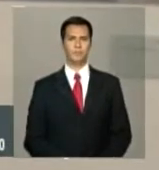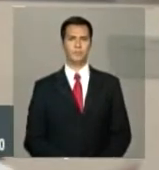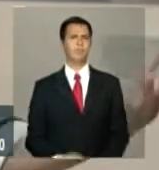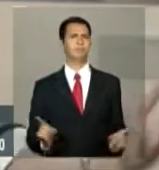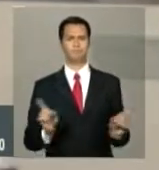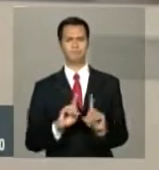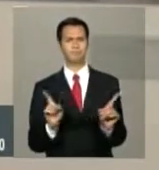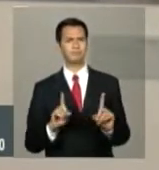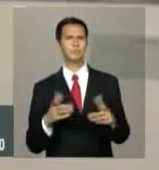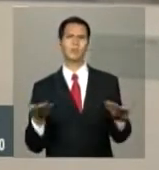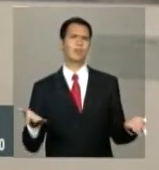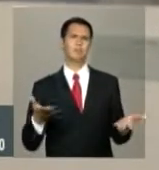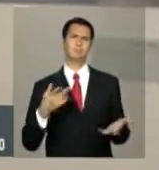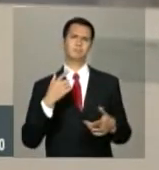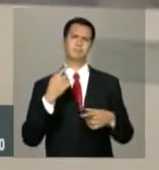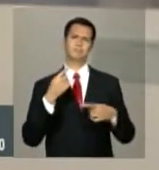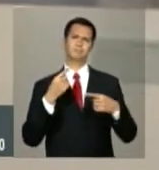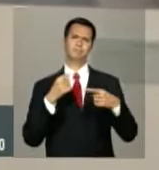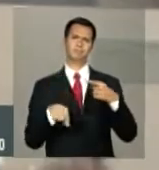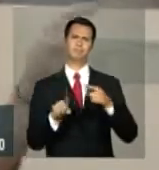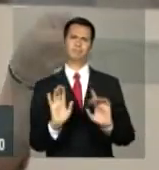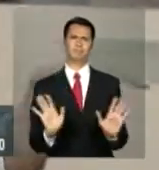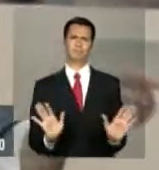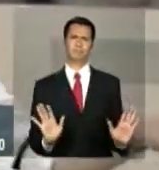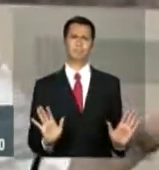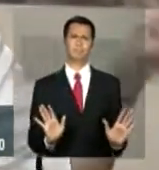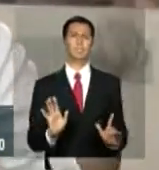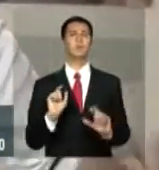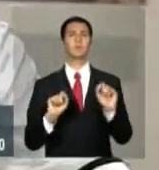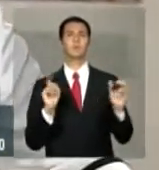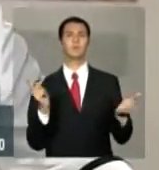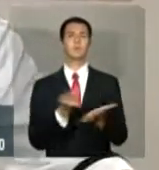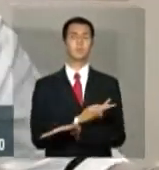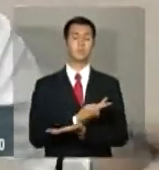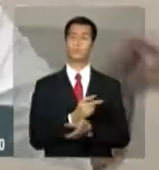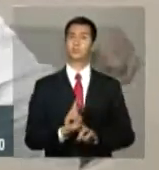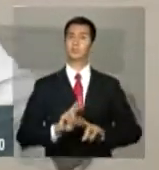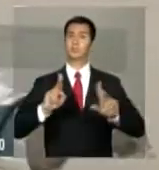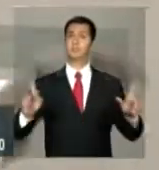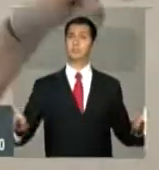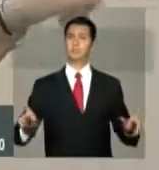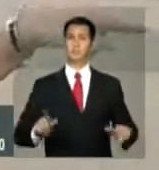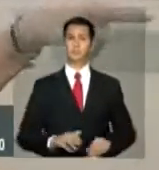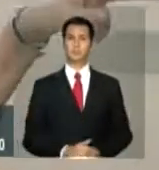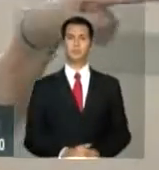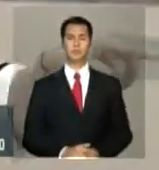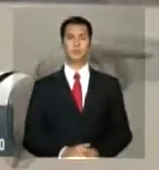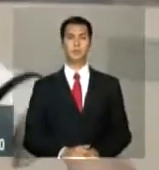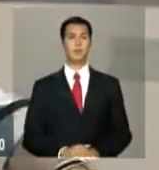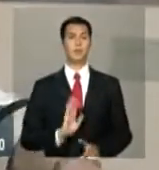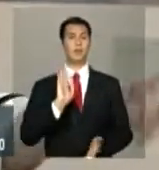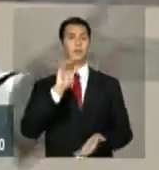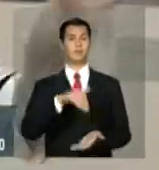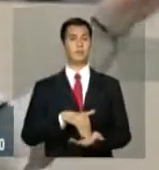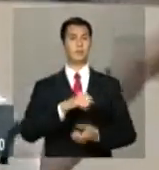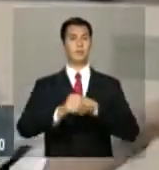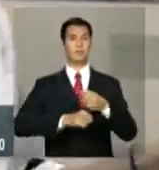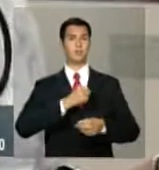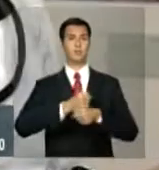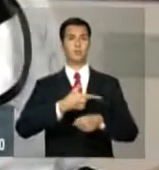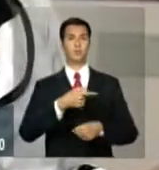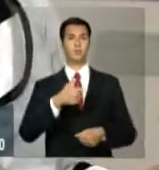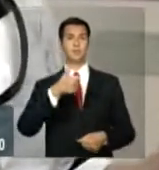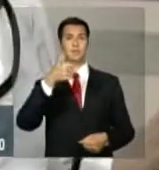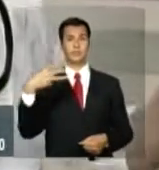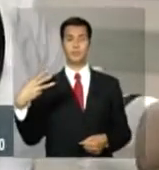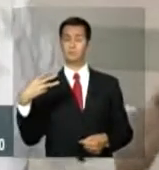Não vão. Isso é uma ficção. O que está acontecendo é o contrário, porque até 12, até 13 também não teve